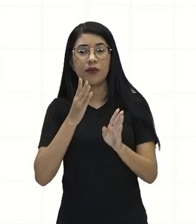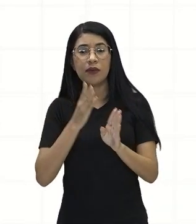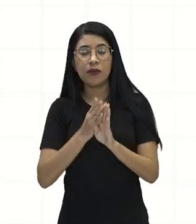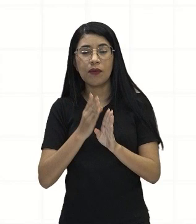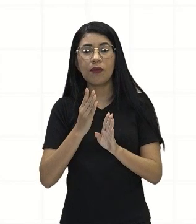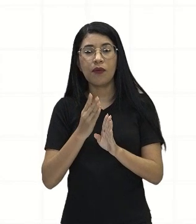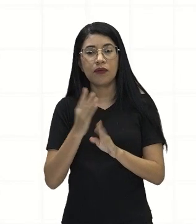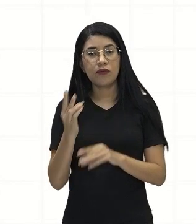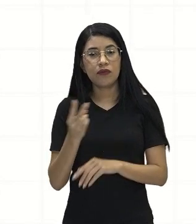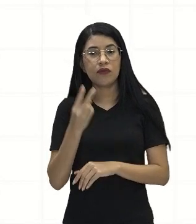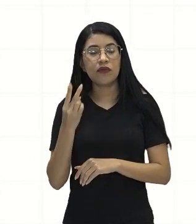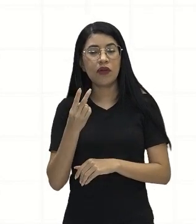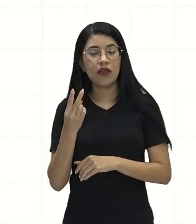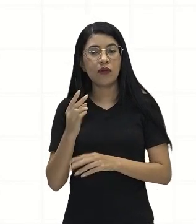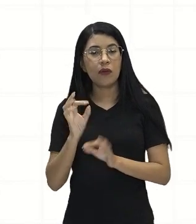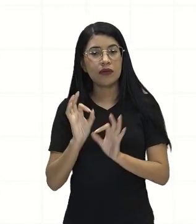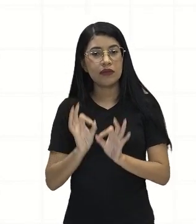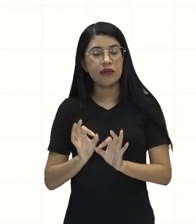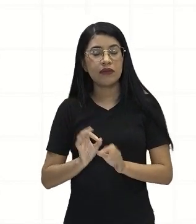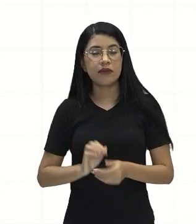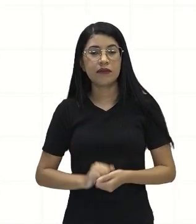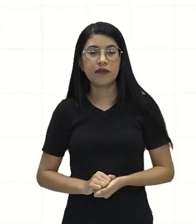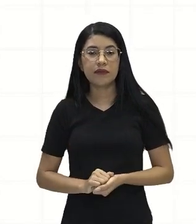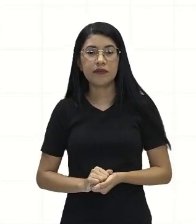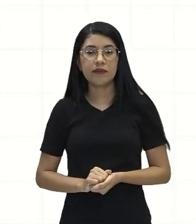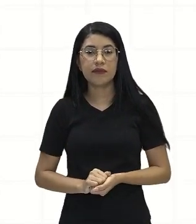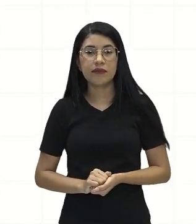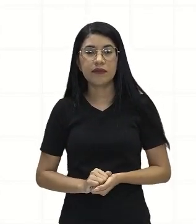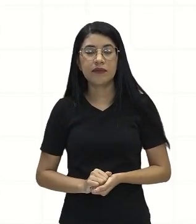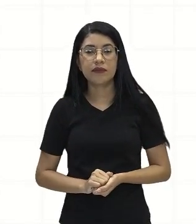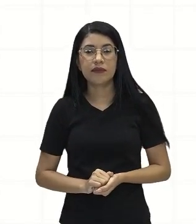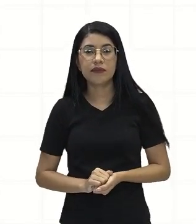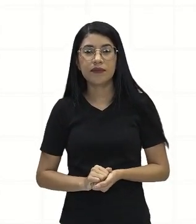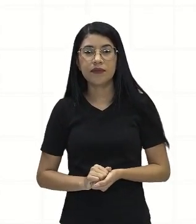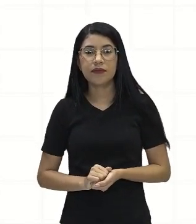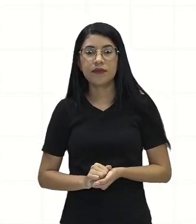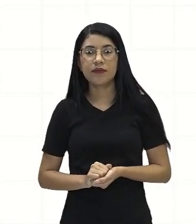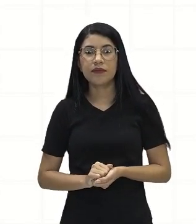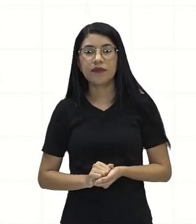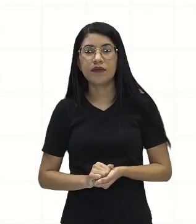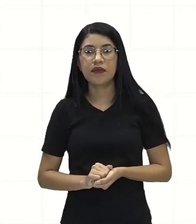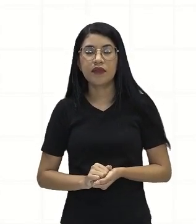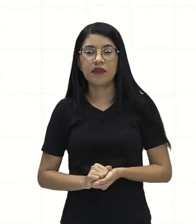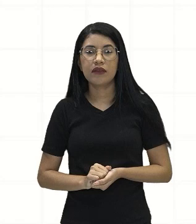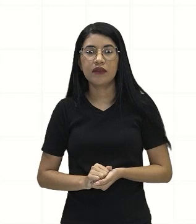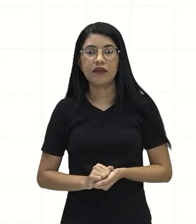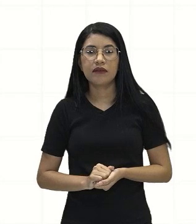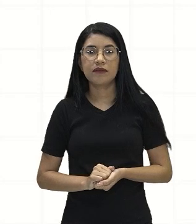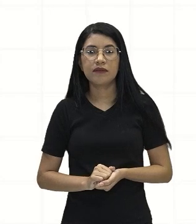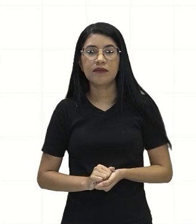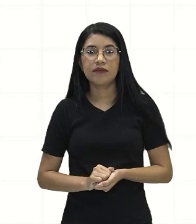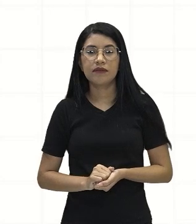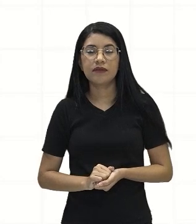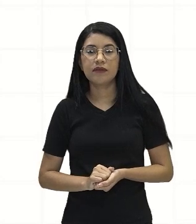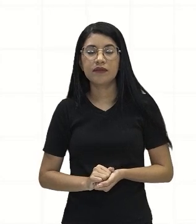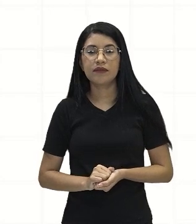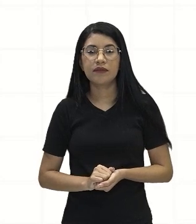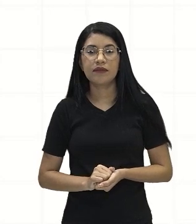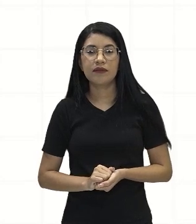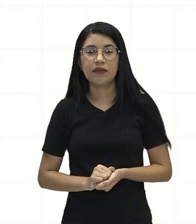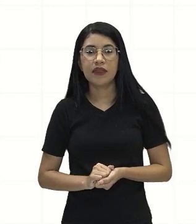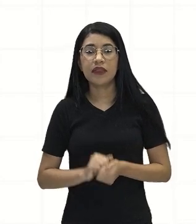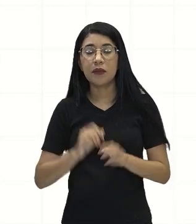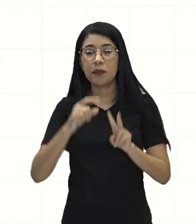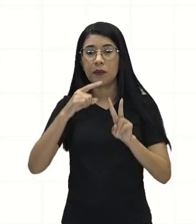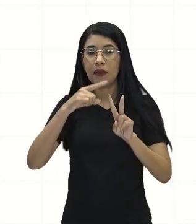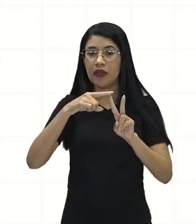está buscando? Olha aí. É esse pensamento que você deve ter. Então, aqui, quando está se perguntando qual é a raiz